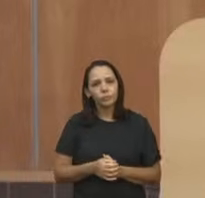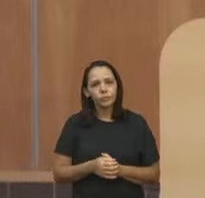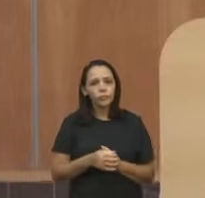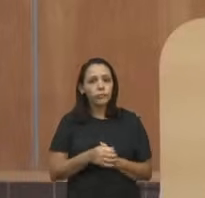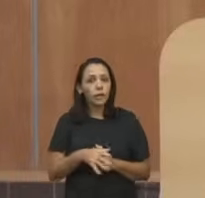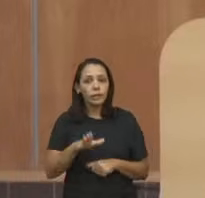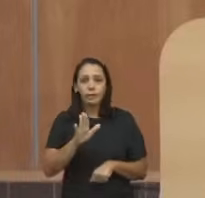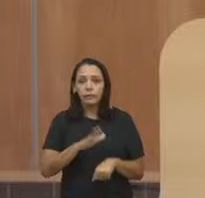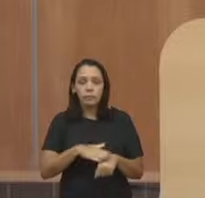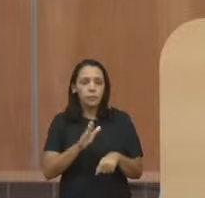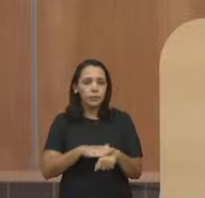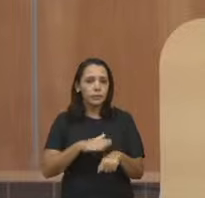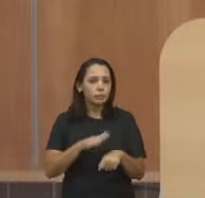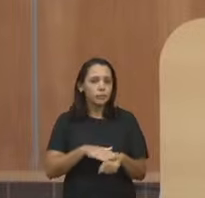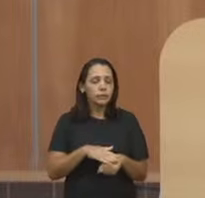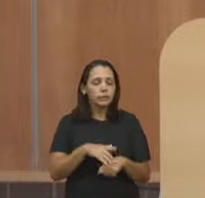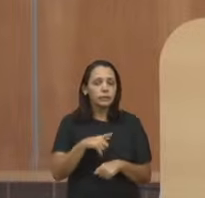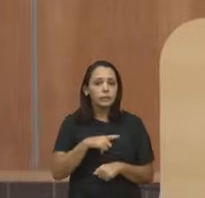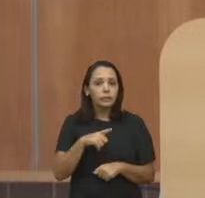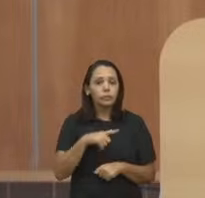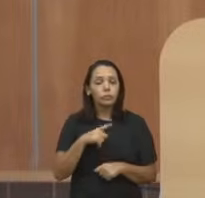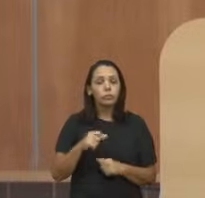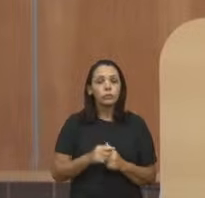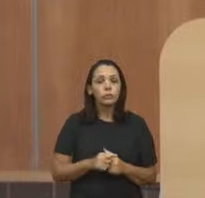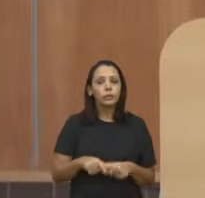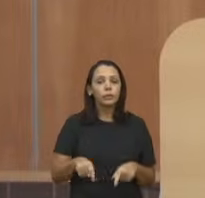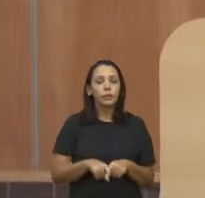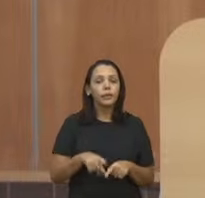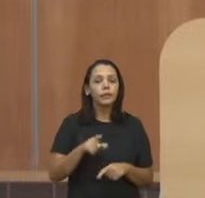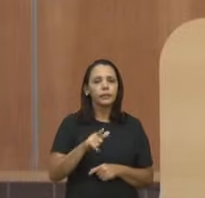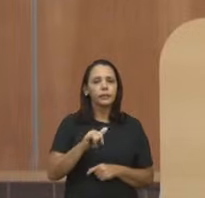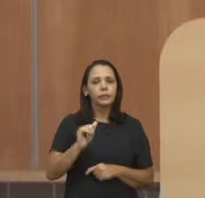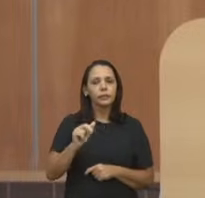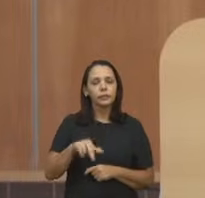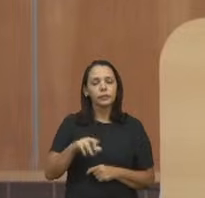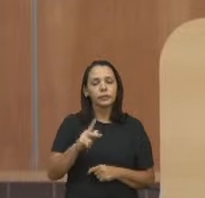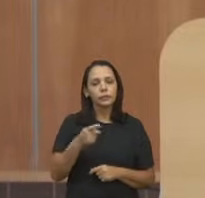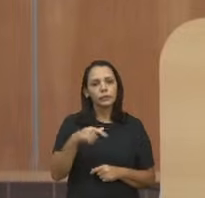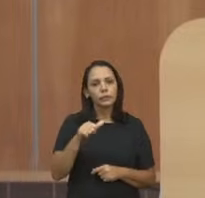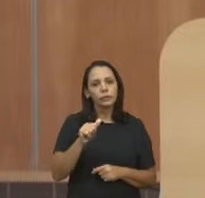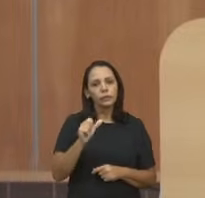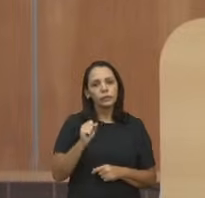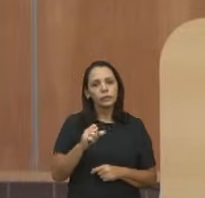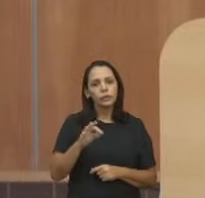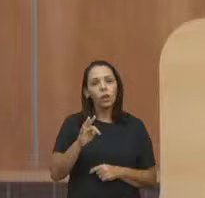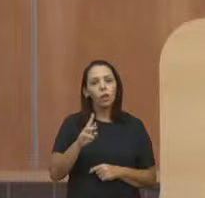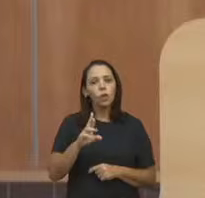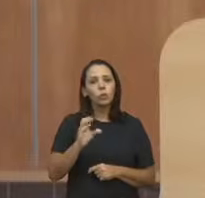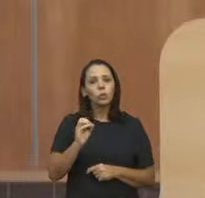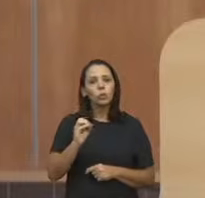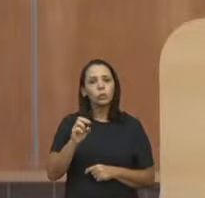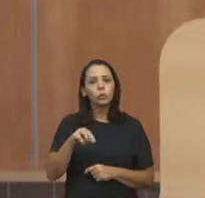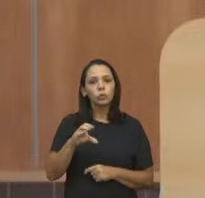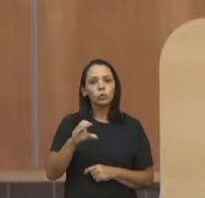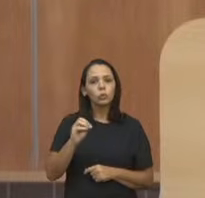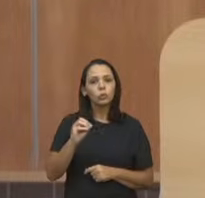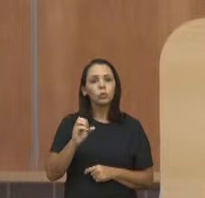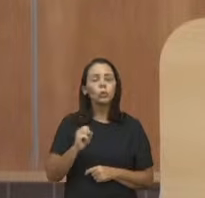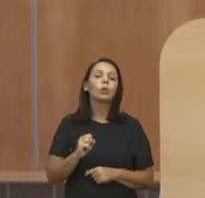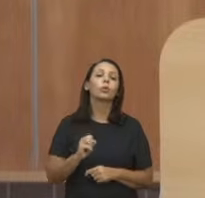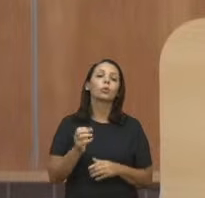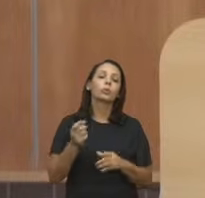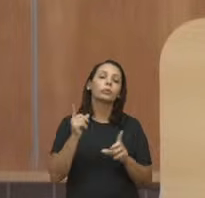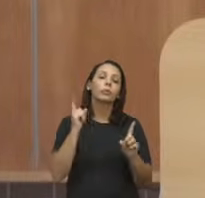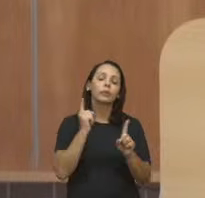de ônibus, as linhas tronco, para que você possa dar mais atendimento aos moradores,